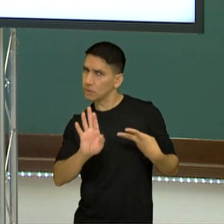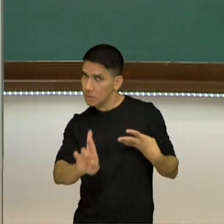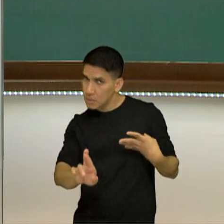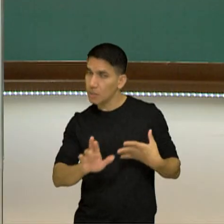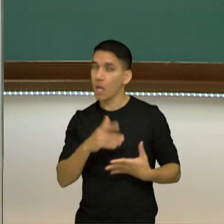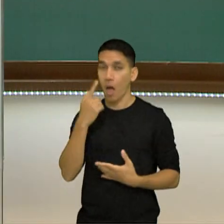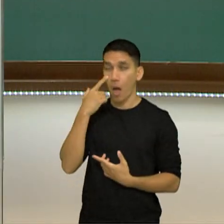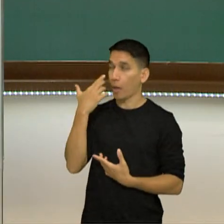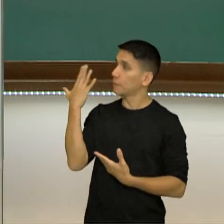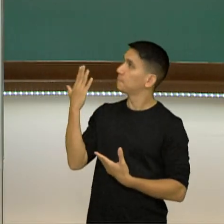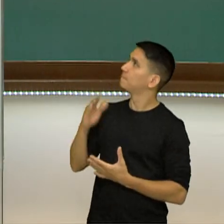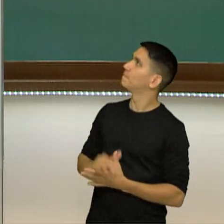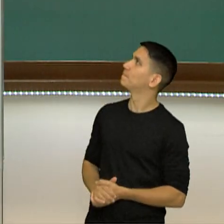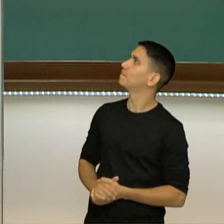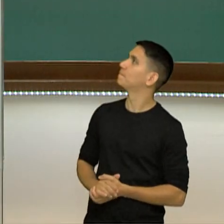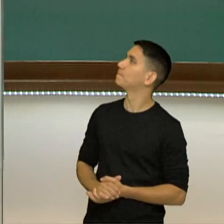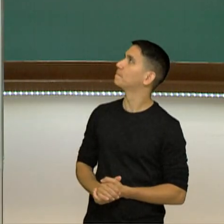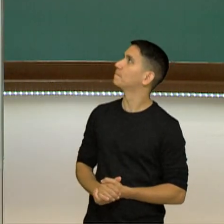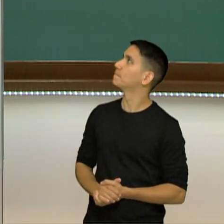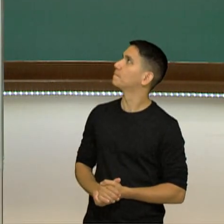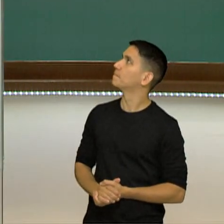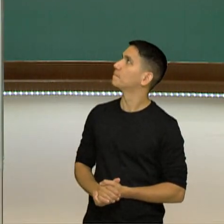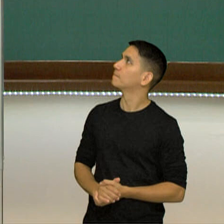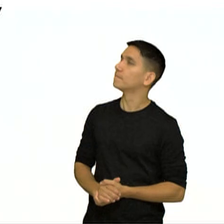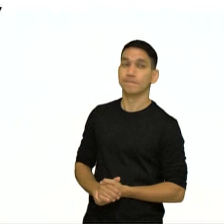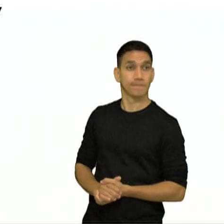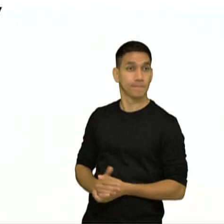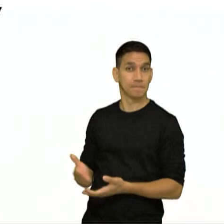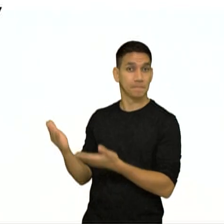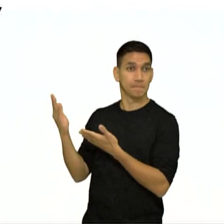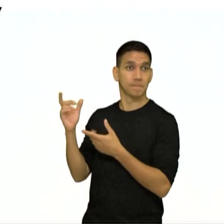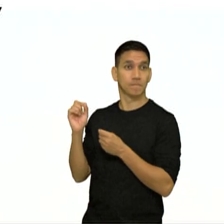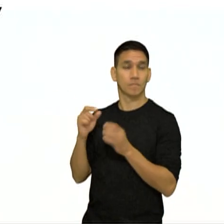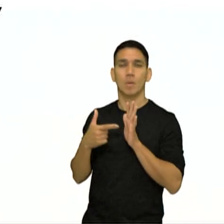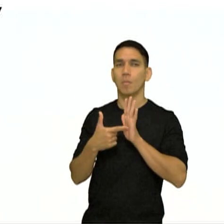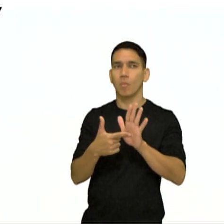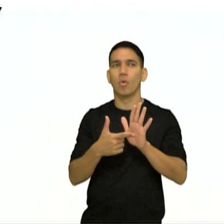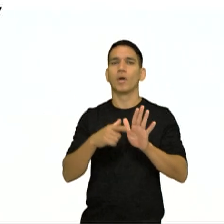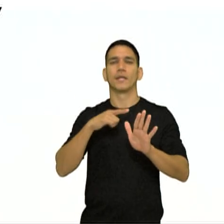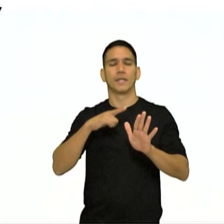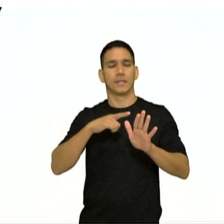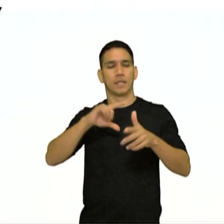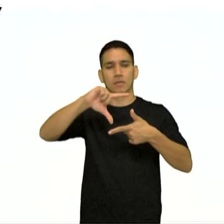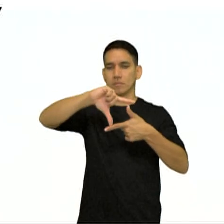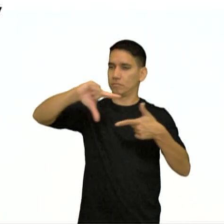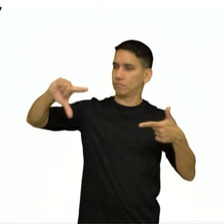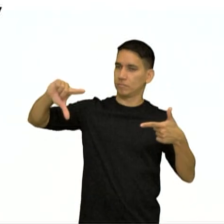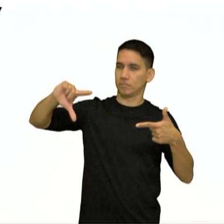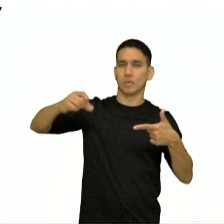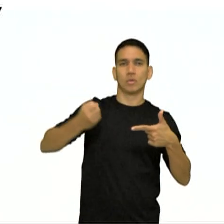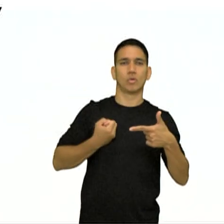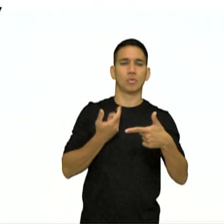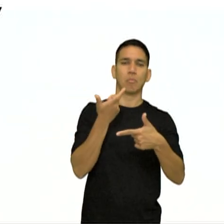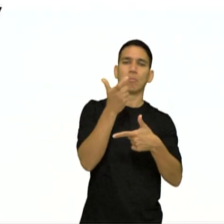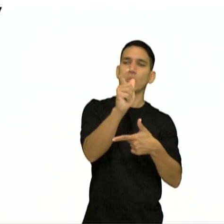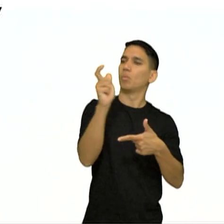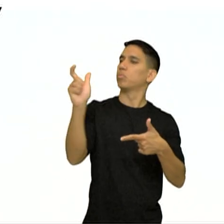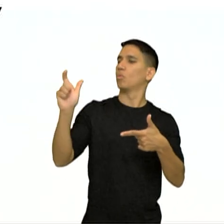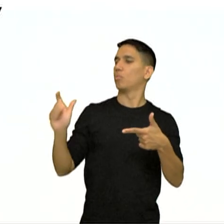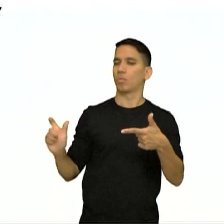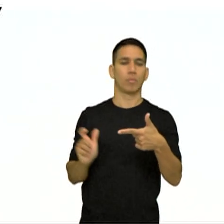vamos conferir a resposta agora e olha lá indicamos as medidas que estavam